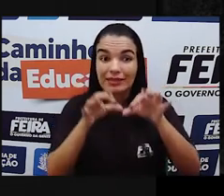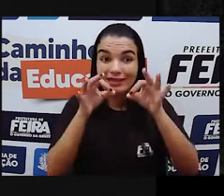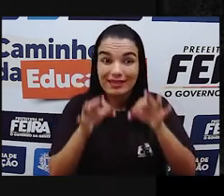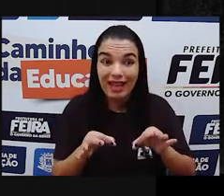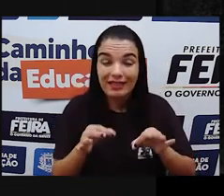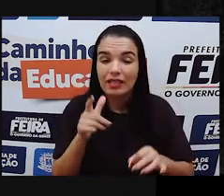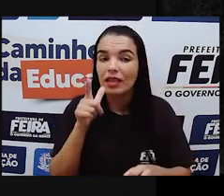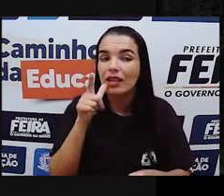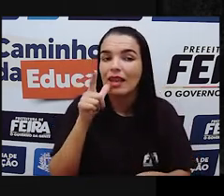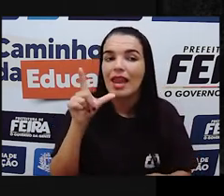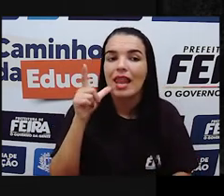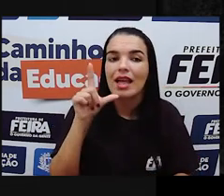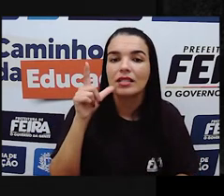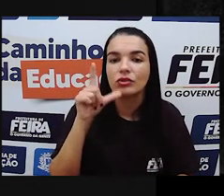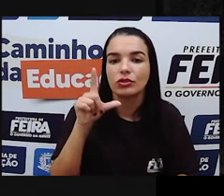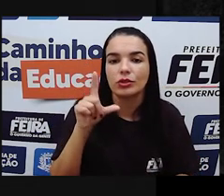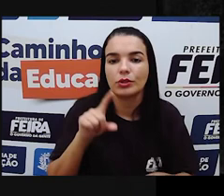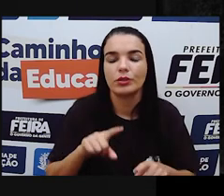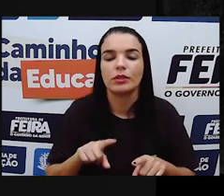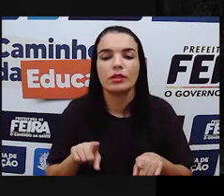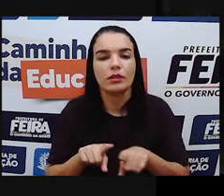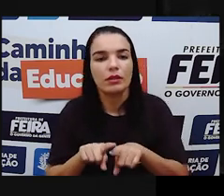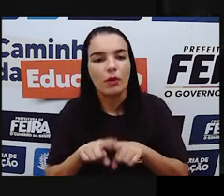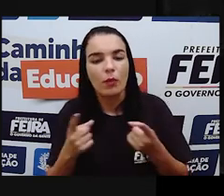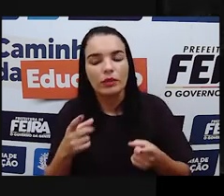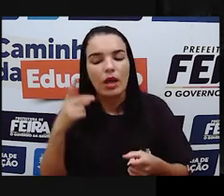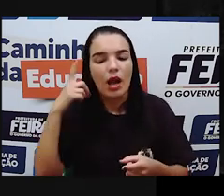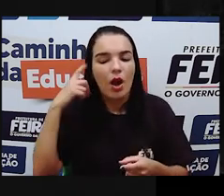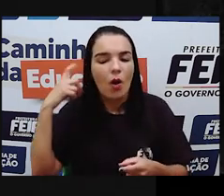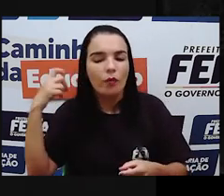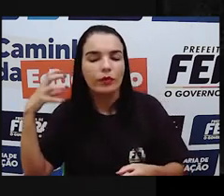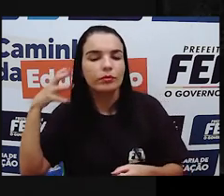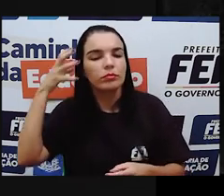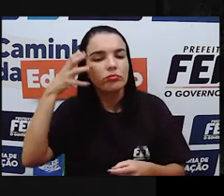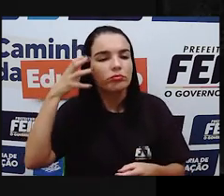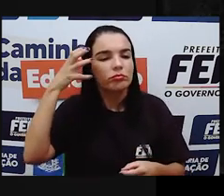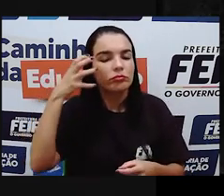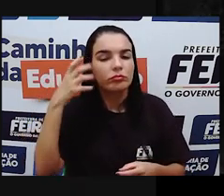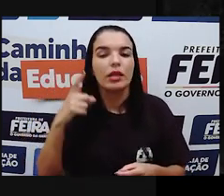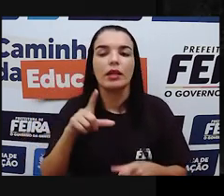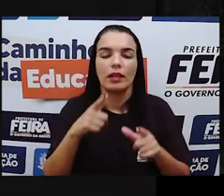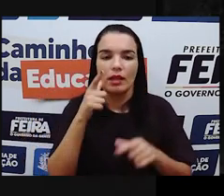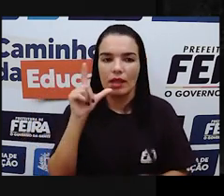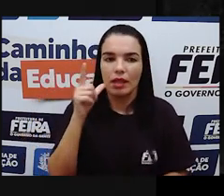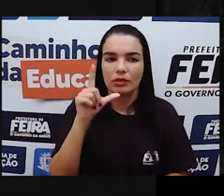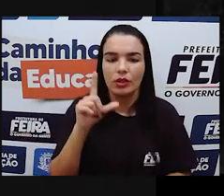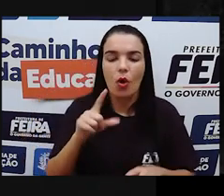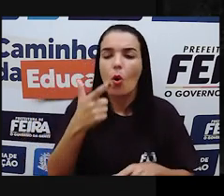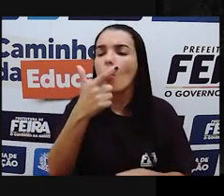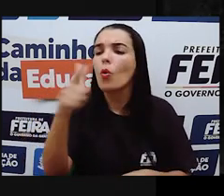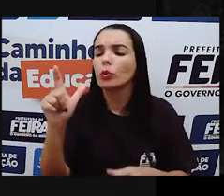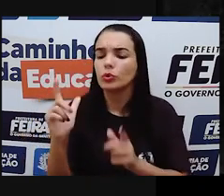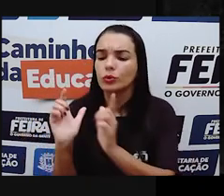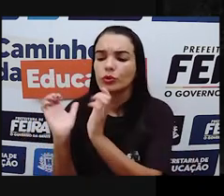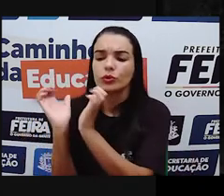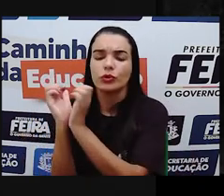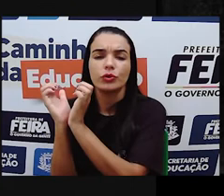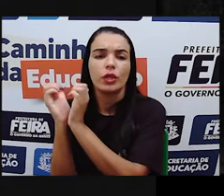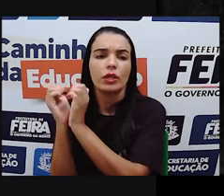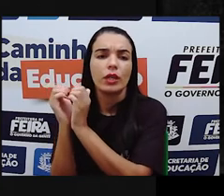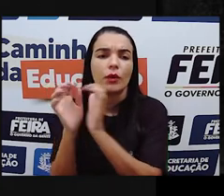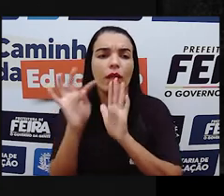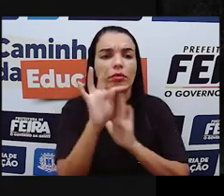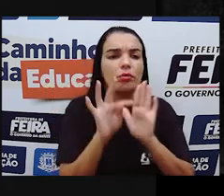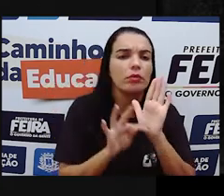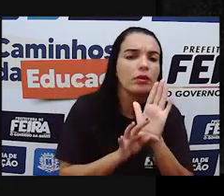já escutamos nas rádios em latim. Qual é o outro grande gênero musical a que faz parte a canção? É